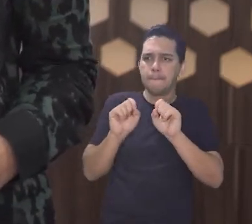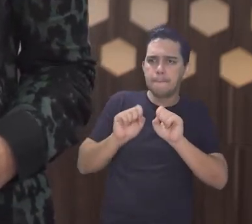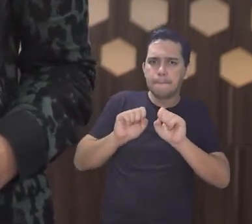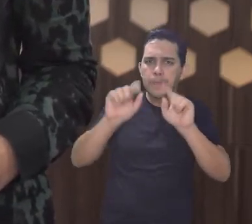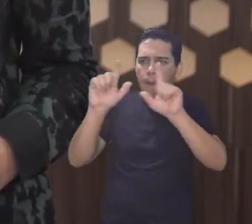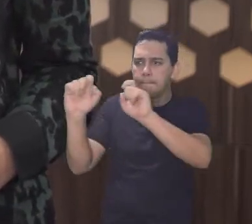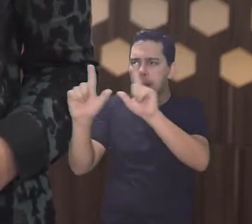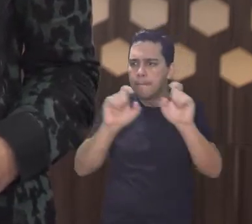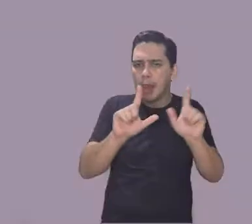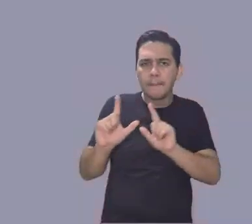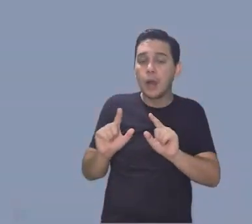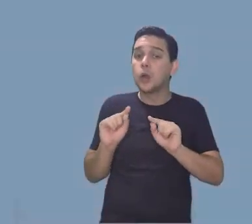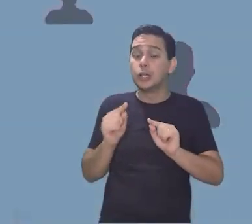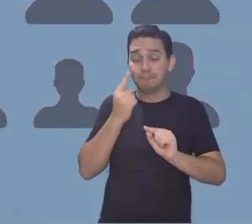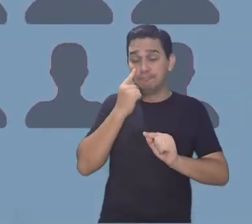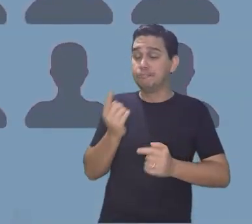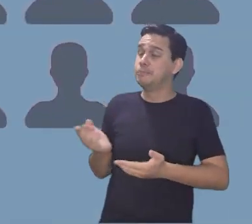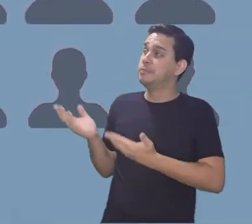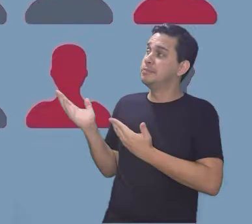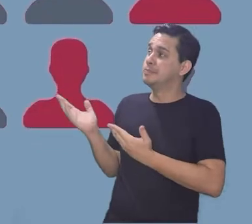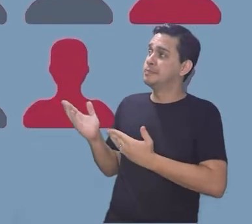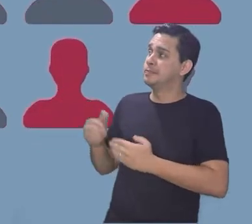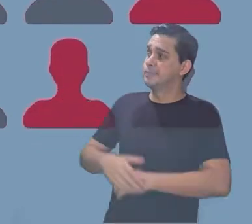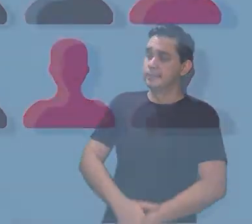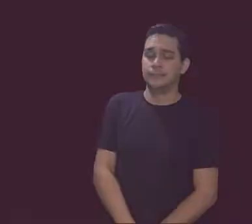Janeiro. Acompanhe!